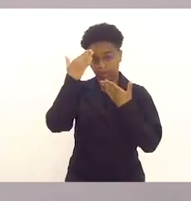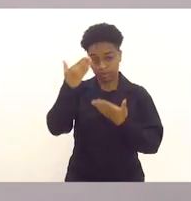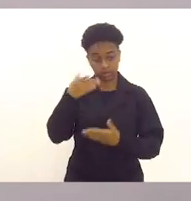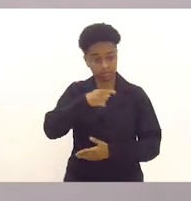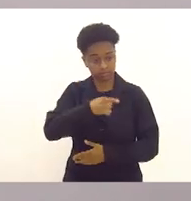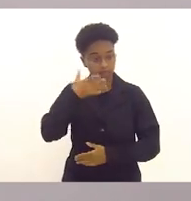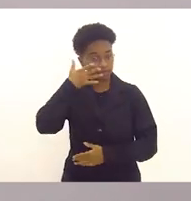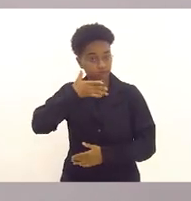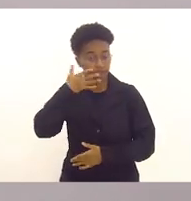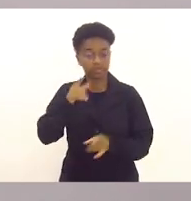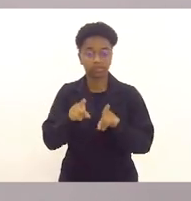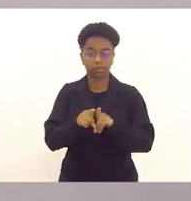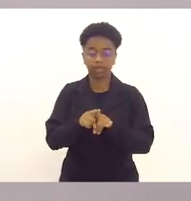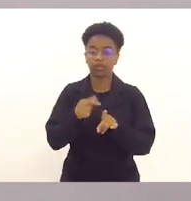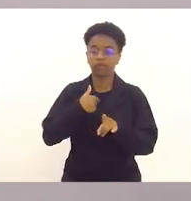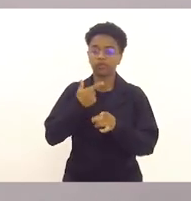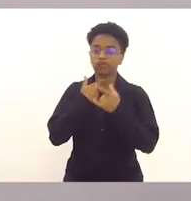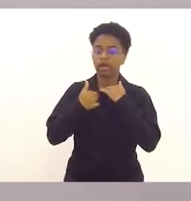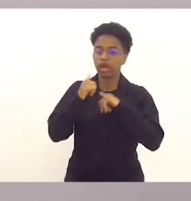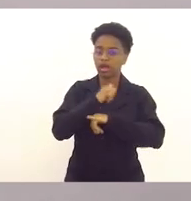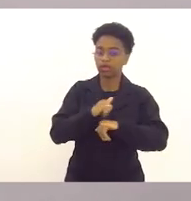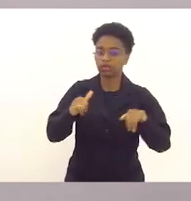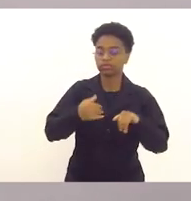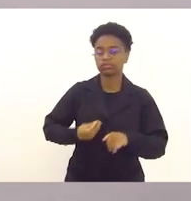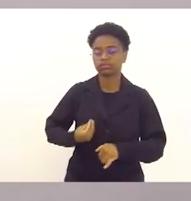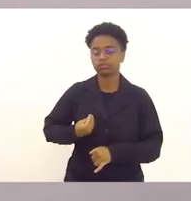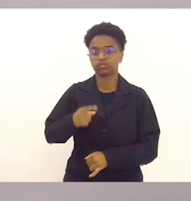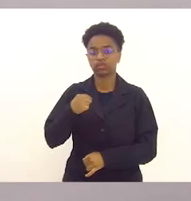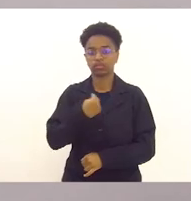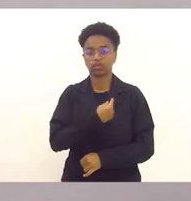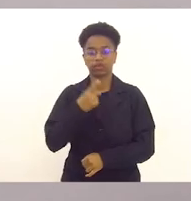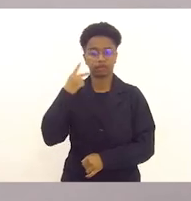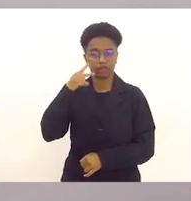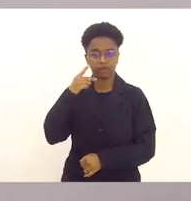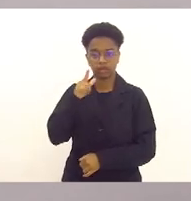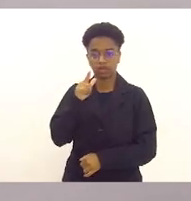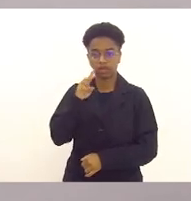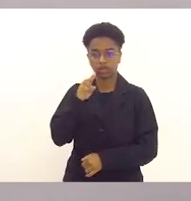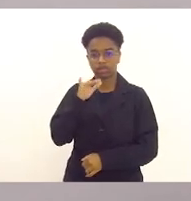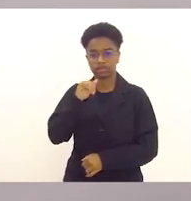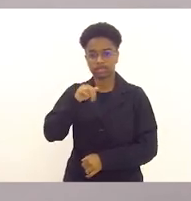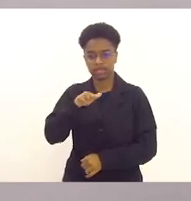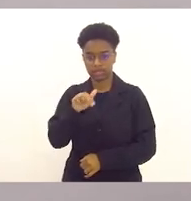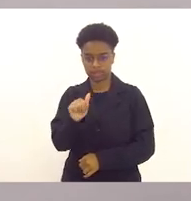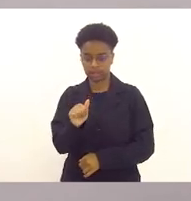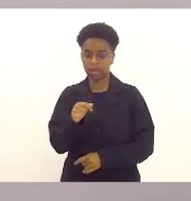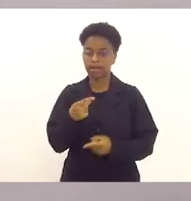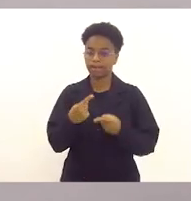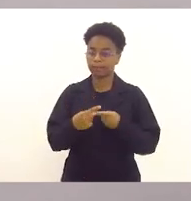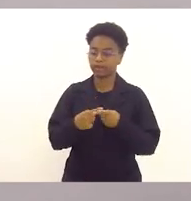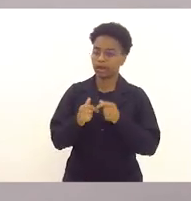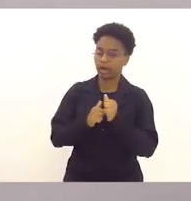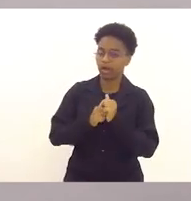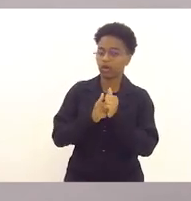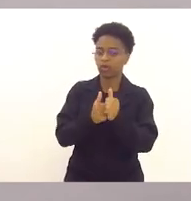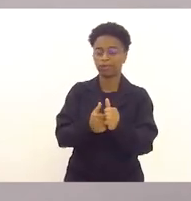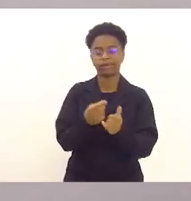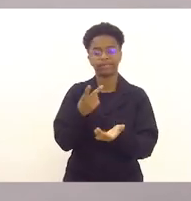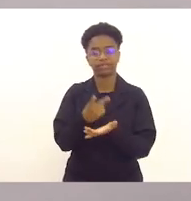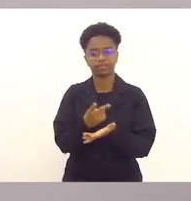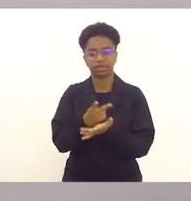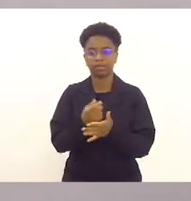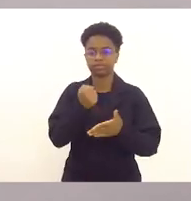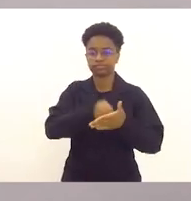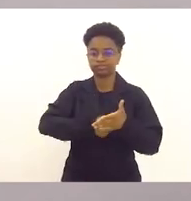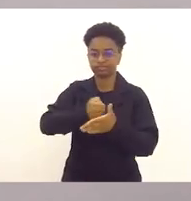quero aqui anunciar a presença da nossa vereadora é Luciana boate que acompanha de maneira muito concreta